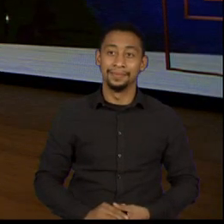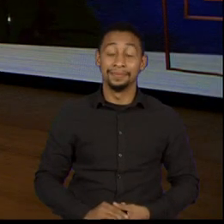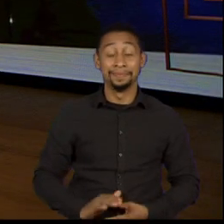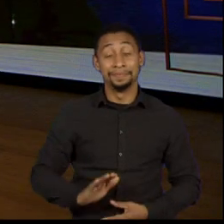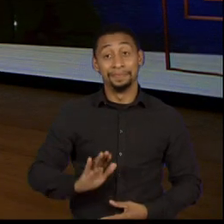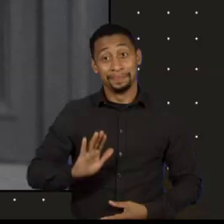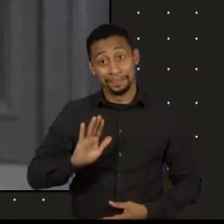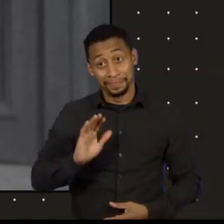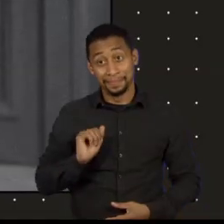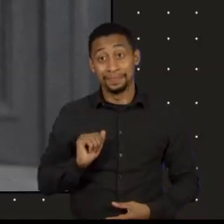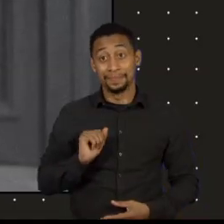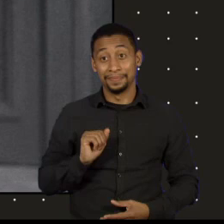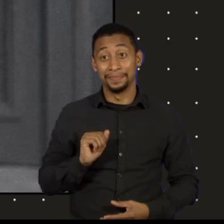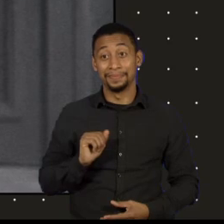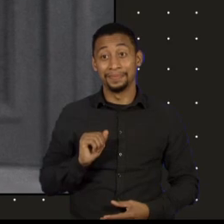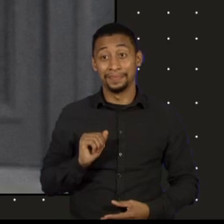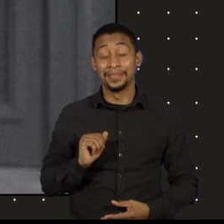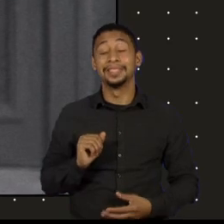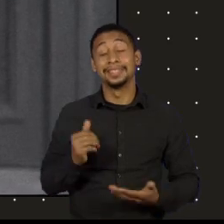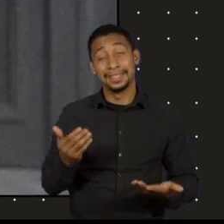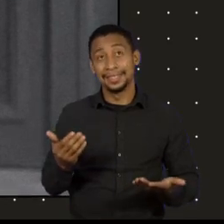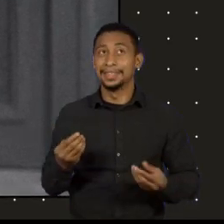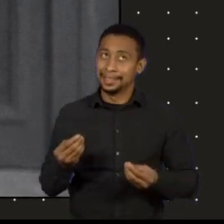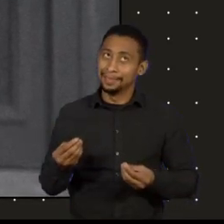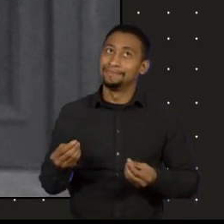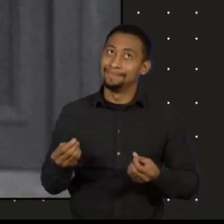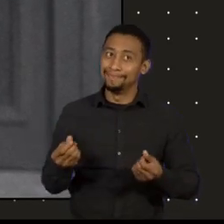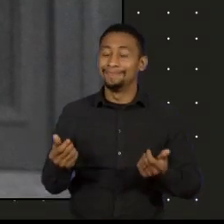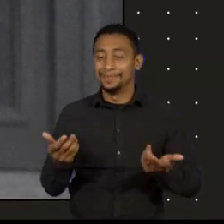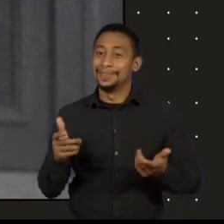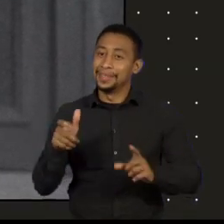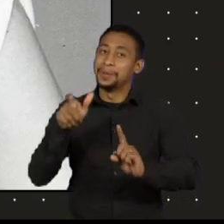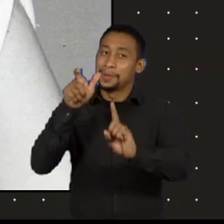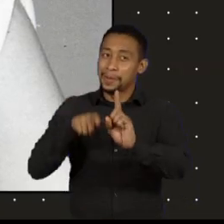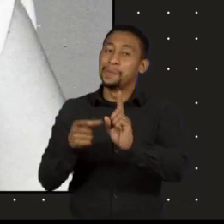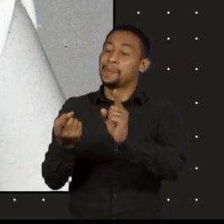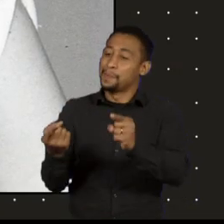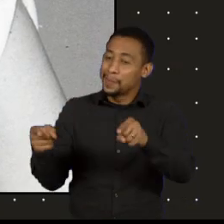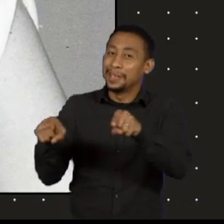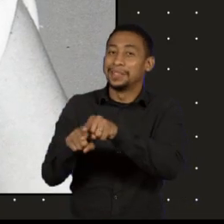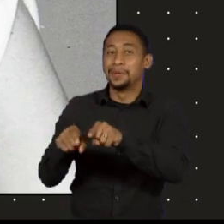Bom, sim, é um dos grandes parceiros, sim,